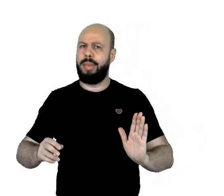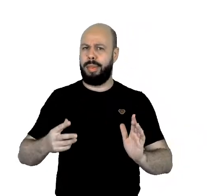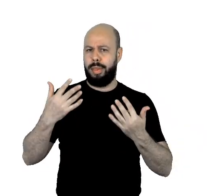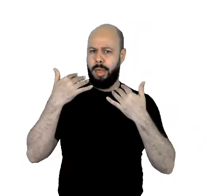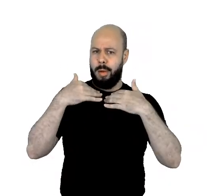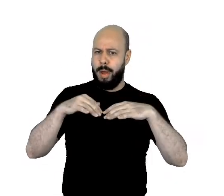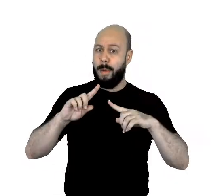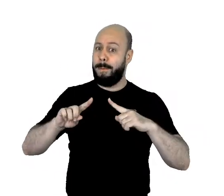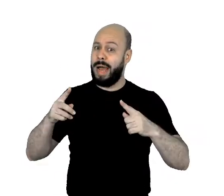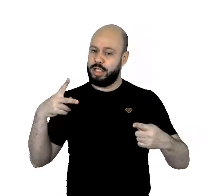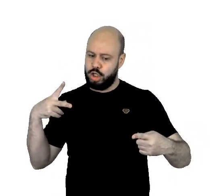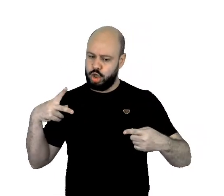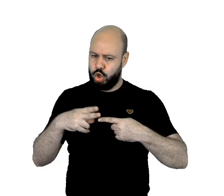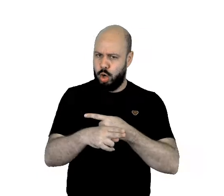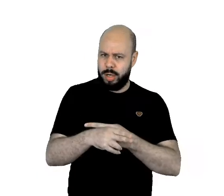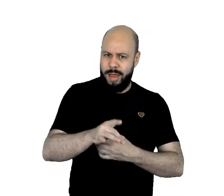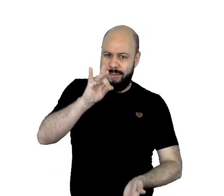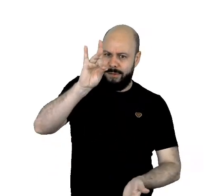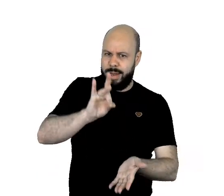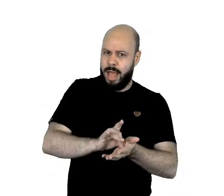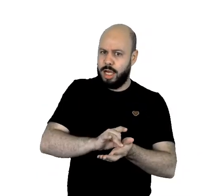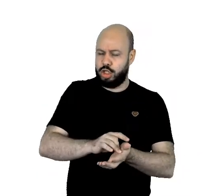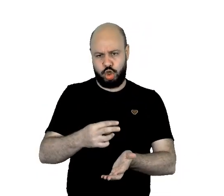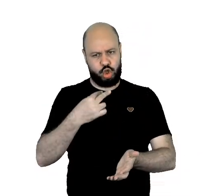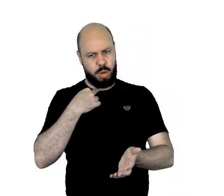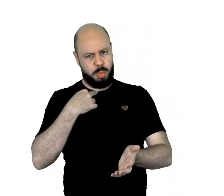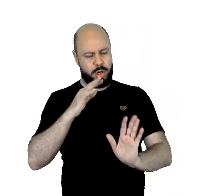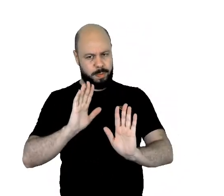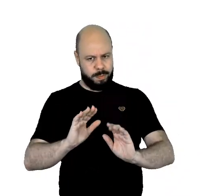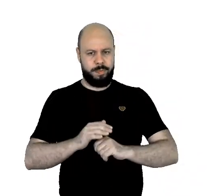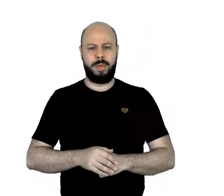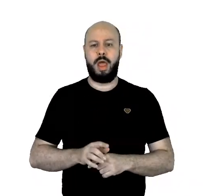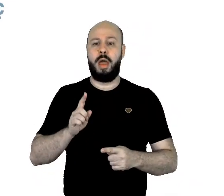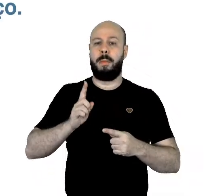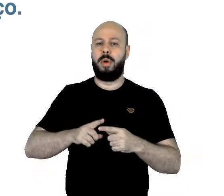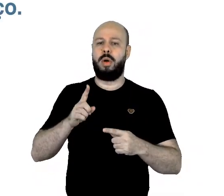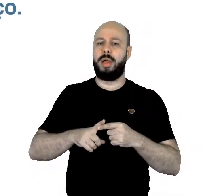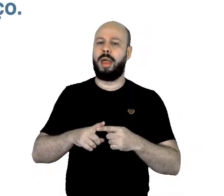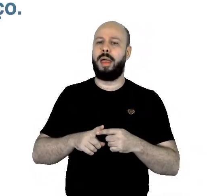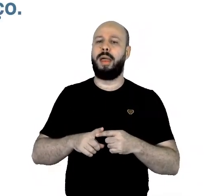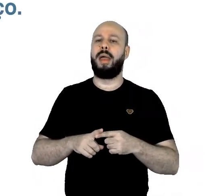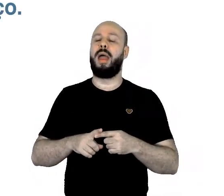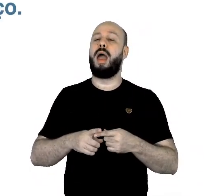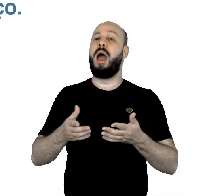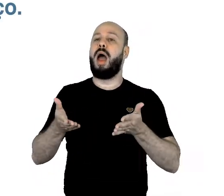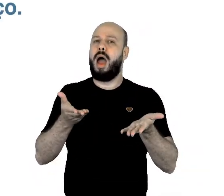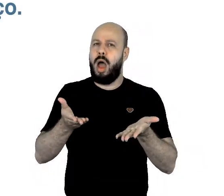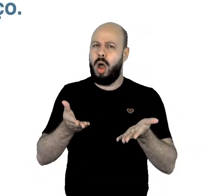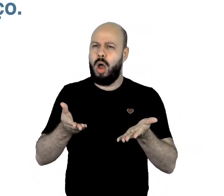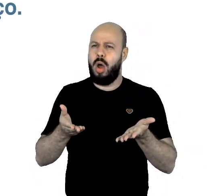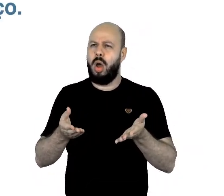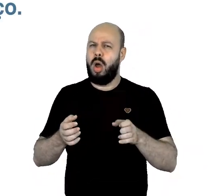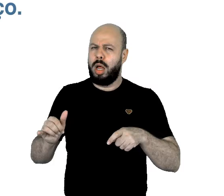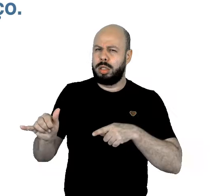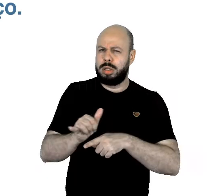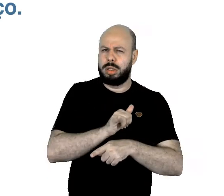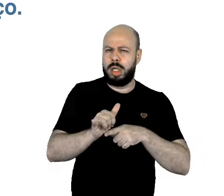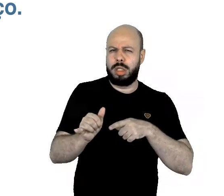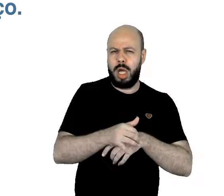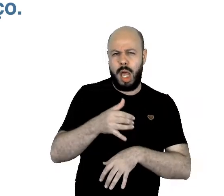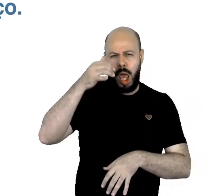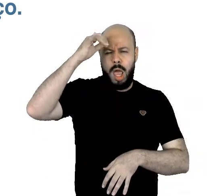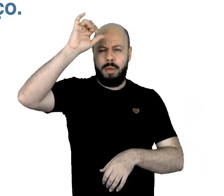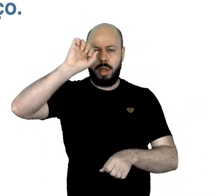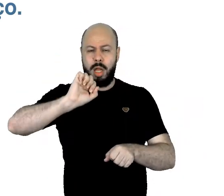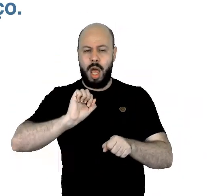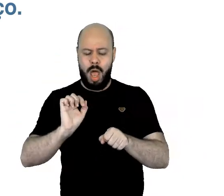mas o corte no fornecimento está suspenso em razão das medidas adotadas para combate